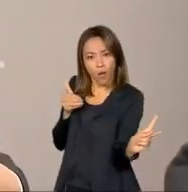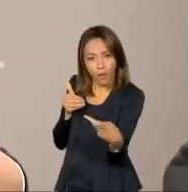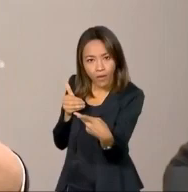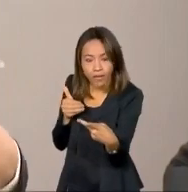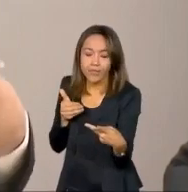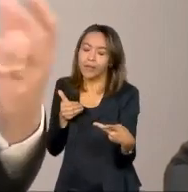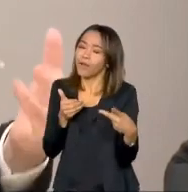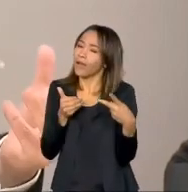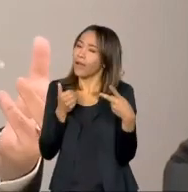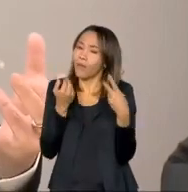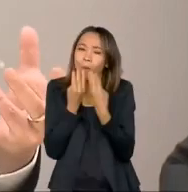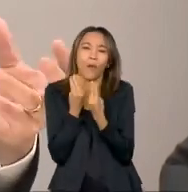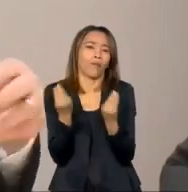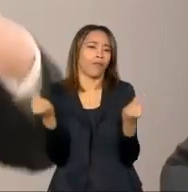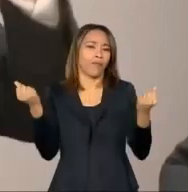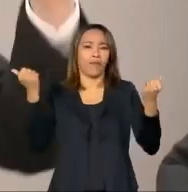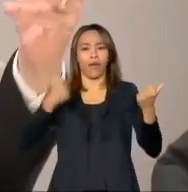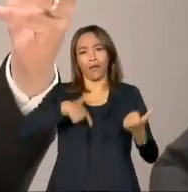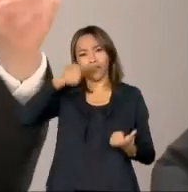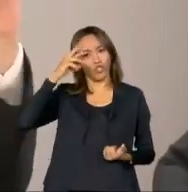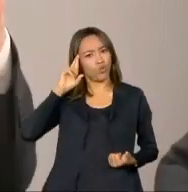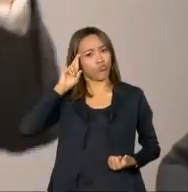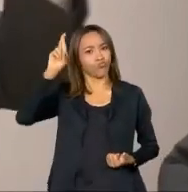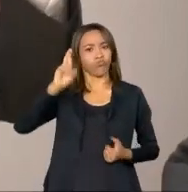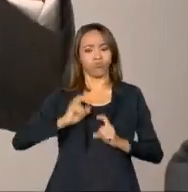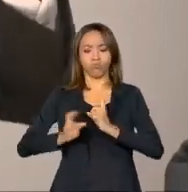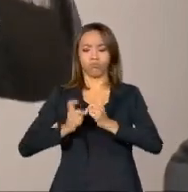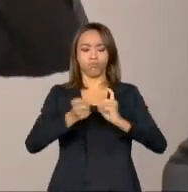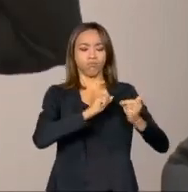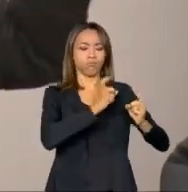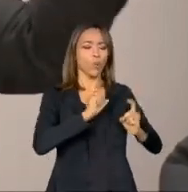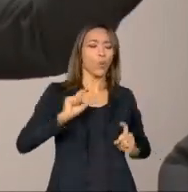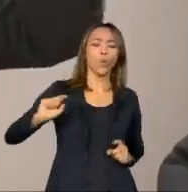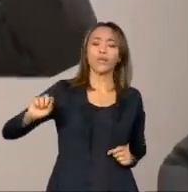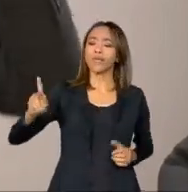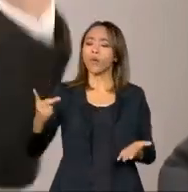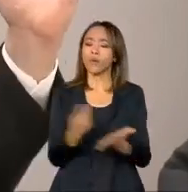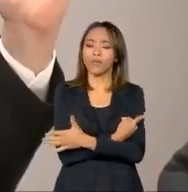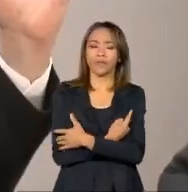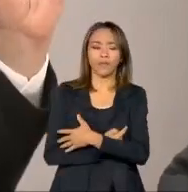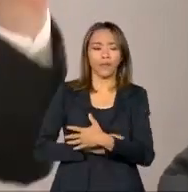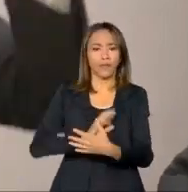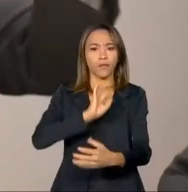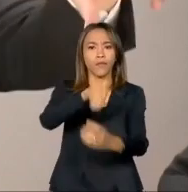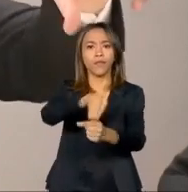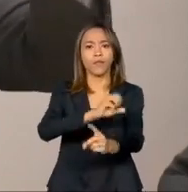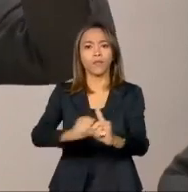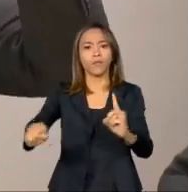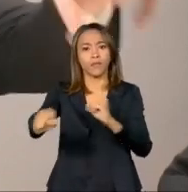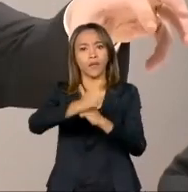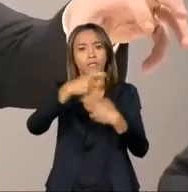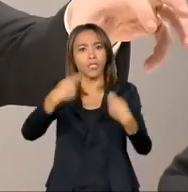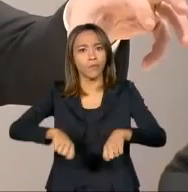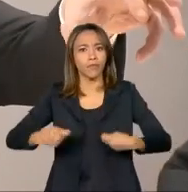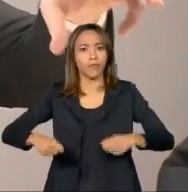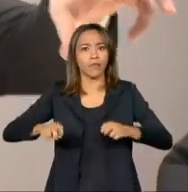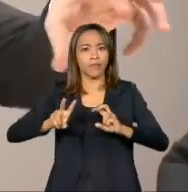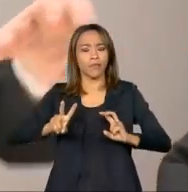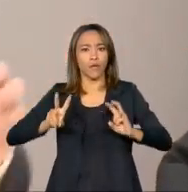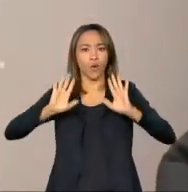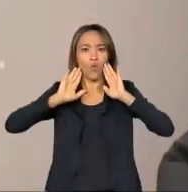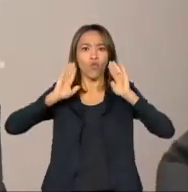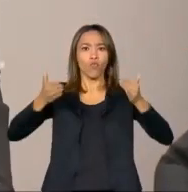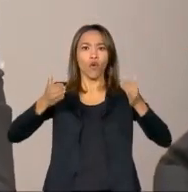principal qualidade de um gestor. Antecipadamente verificar o que é que está acontecendo na sociedade que merece um destaque